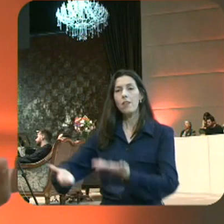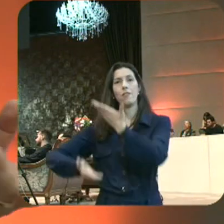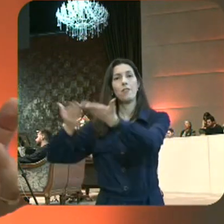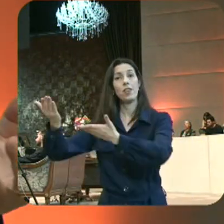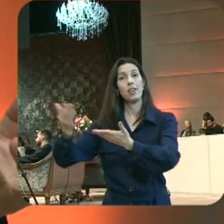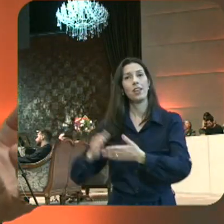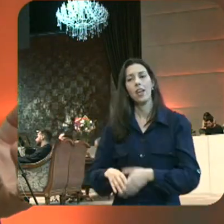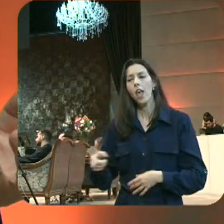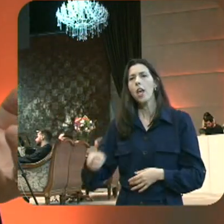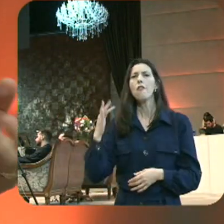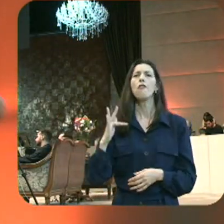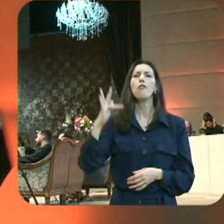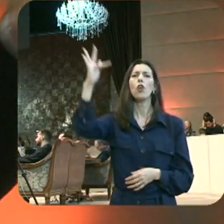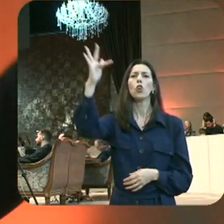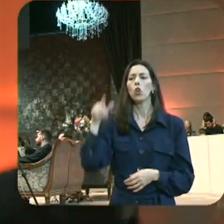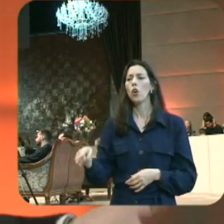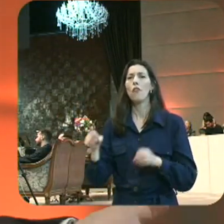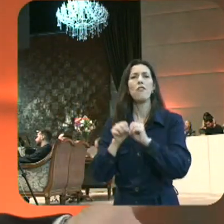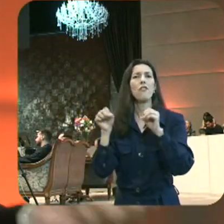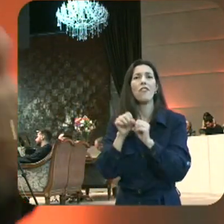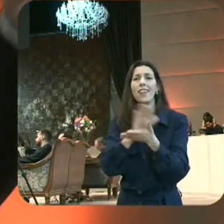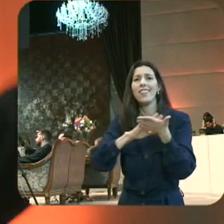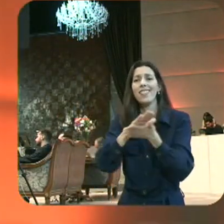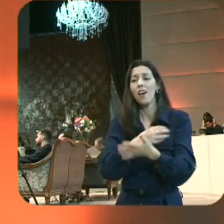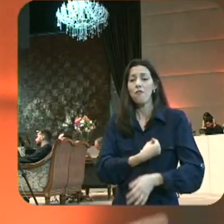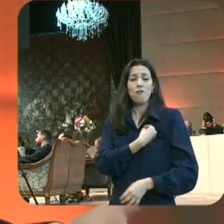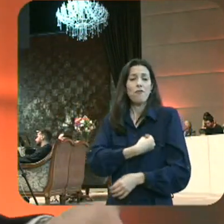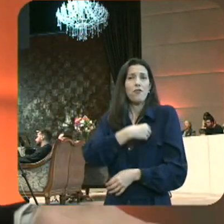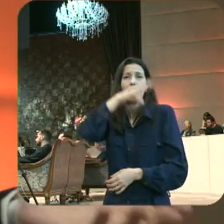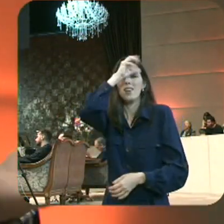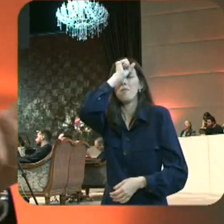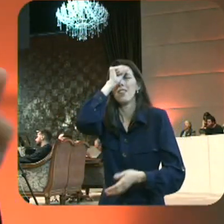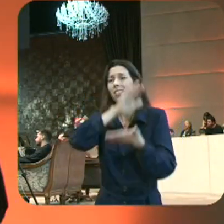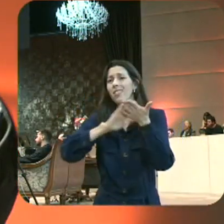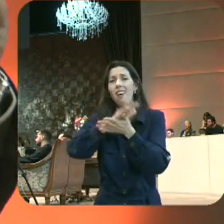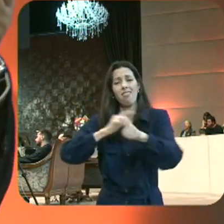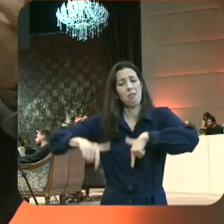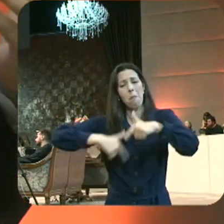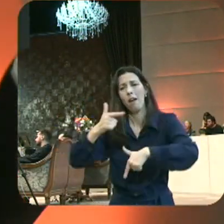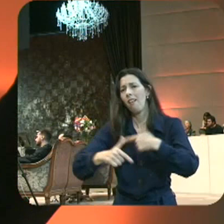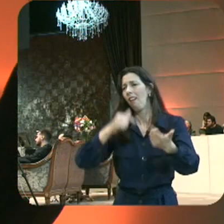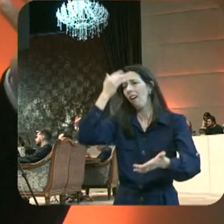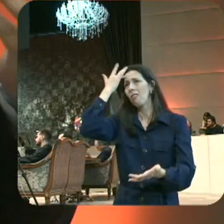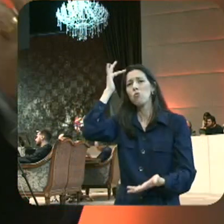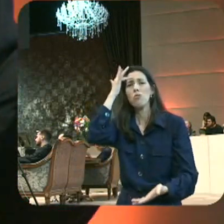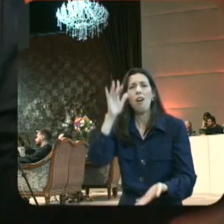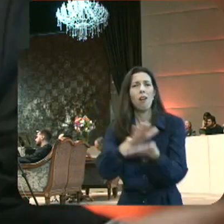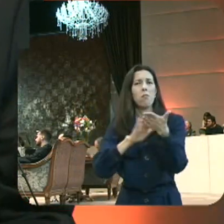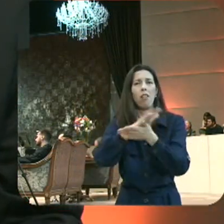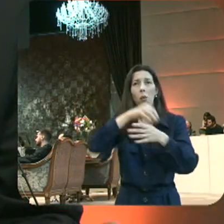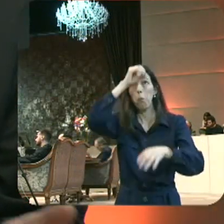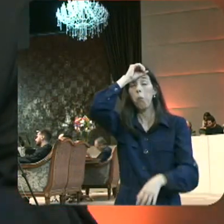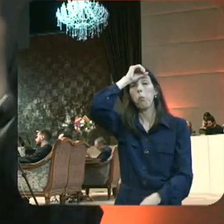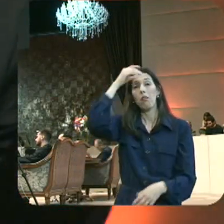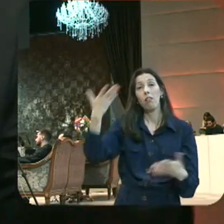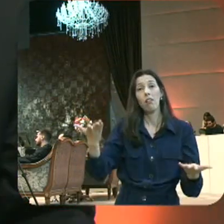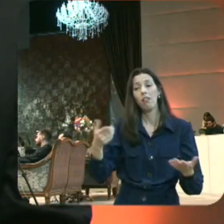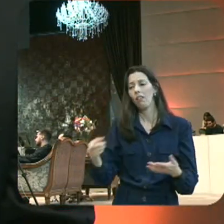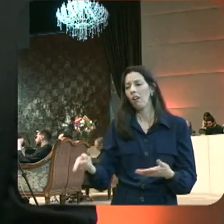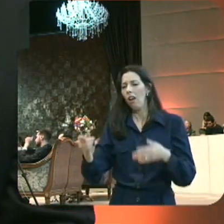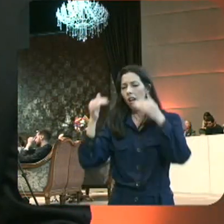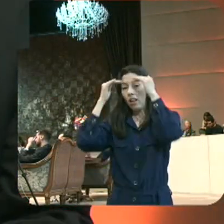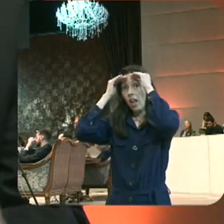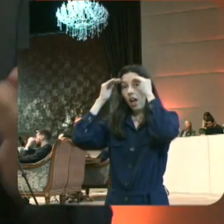eles serão cidadãos que não vão saber viver, não vão saber trabalhar, não vão saber lidar com ordens,